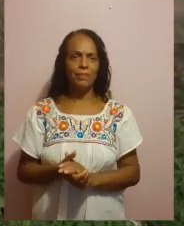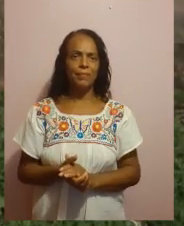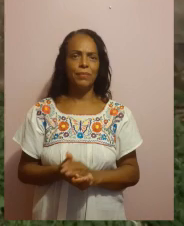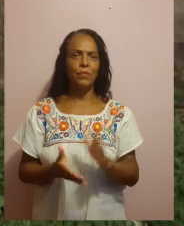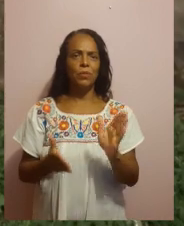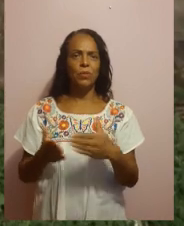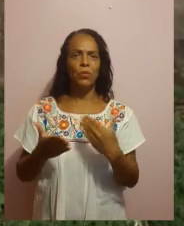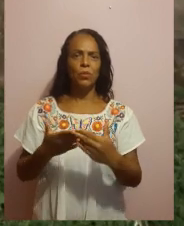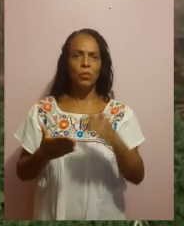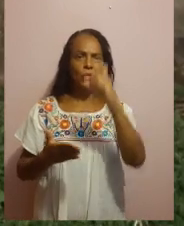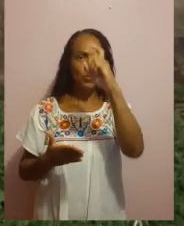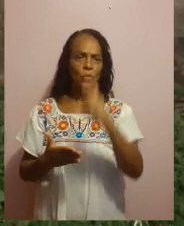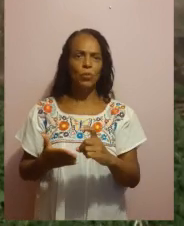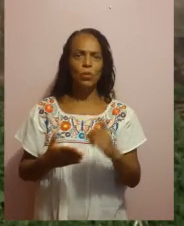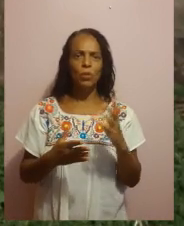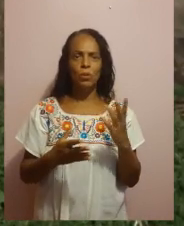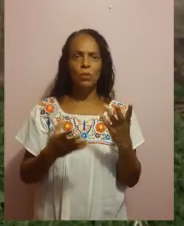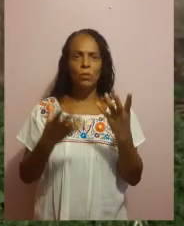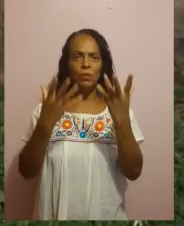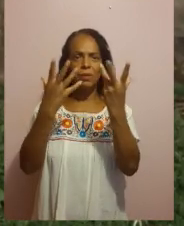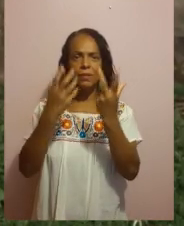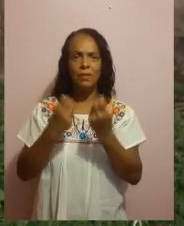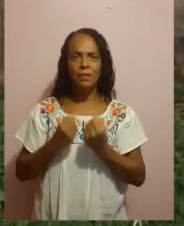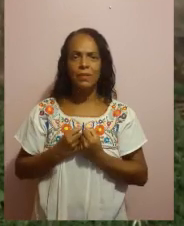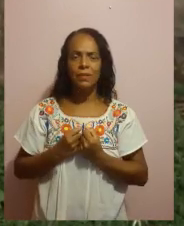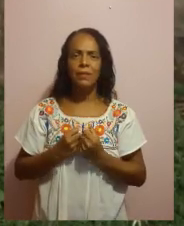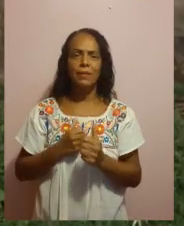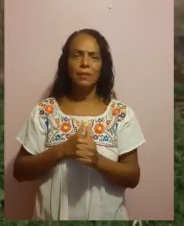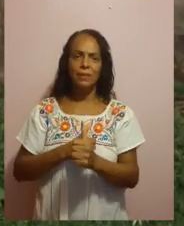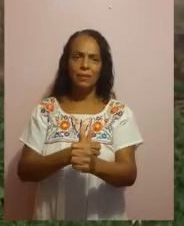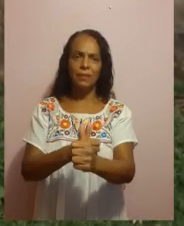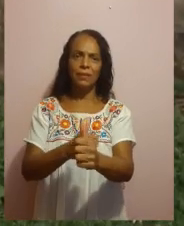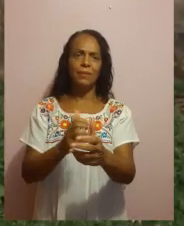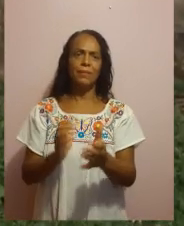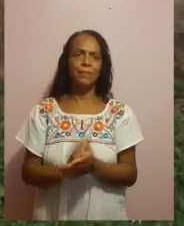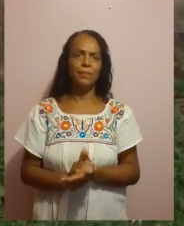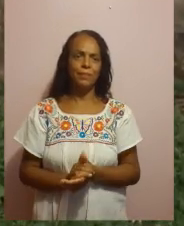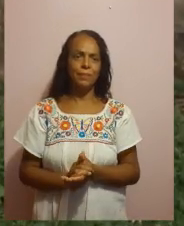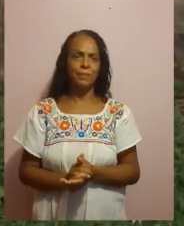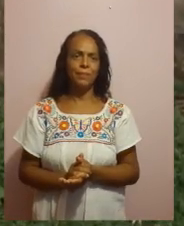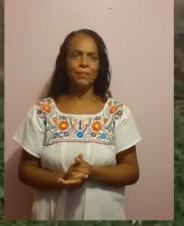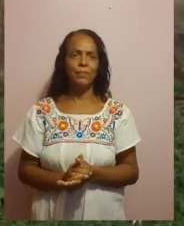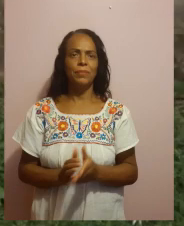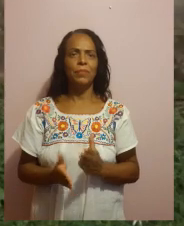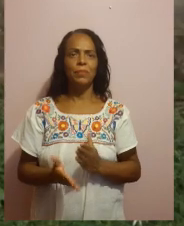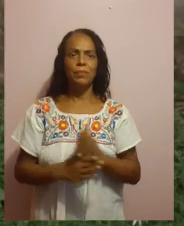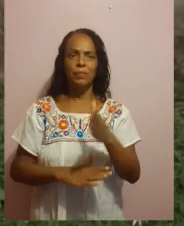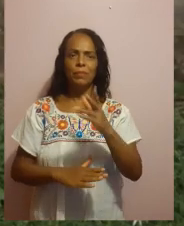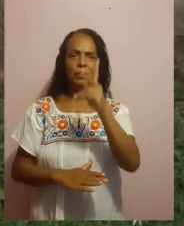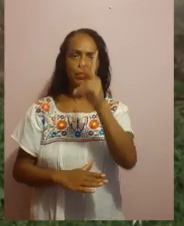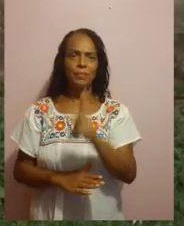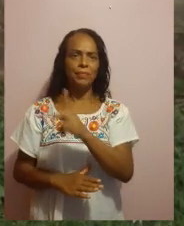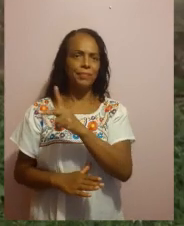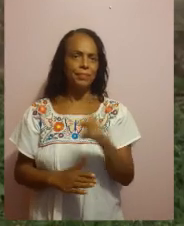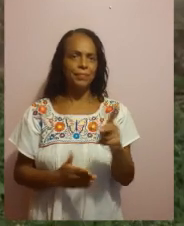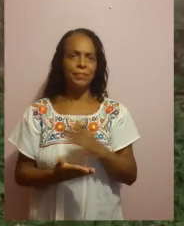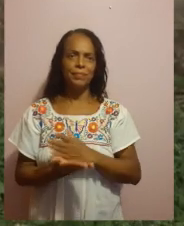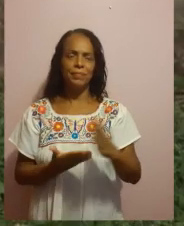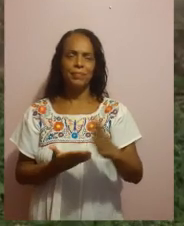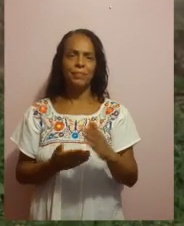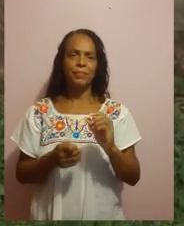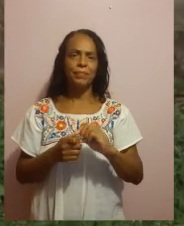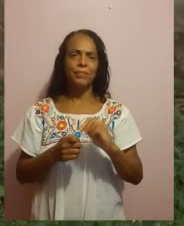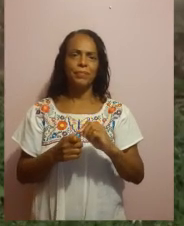essa com o padre, né? Passou essa com o padre e o padre então